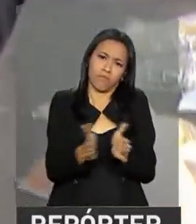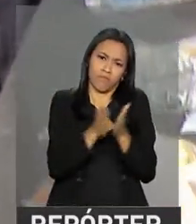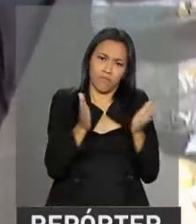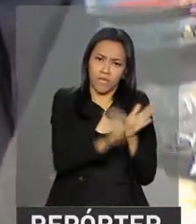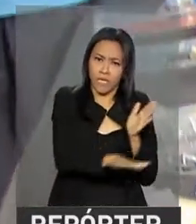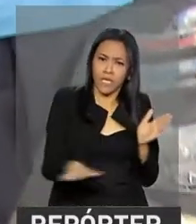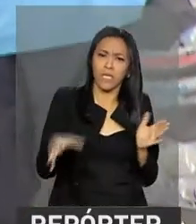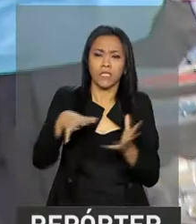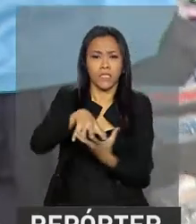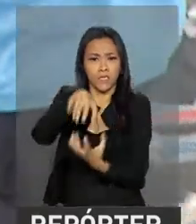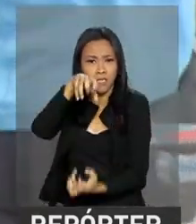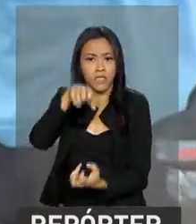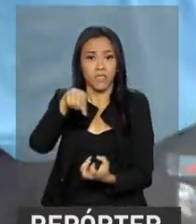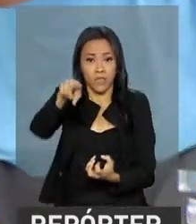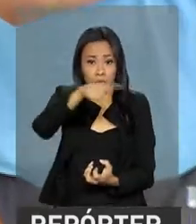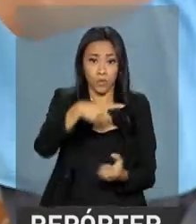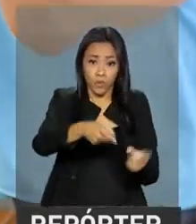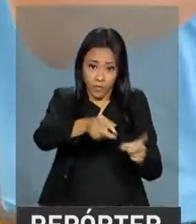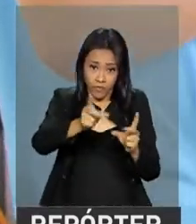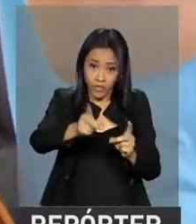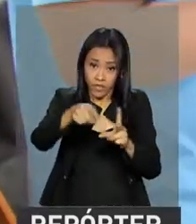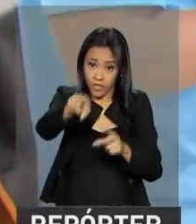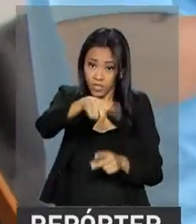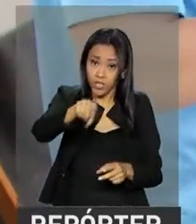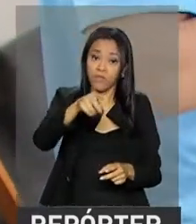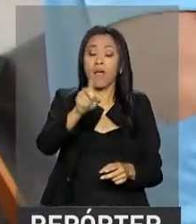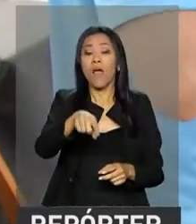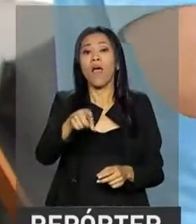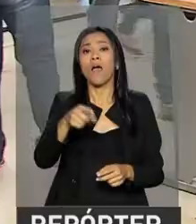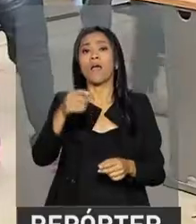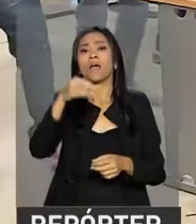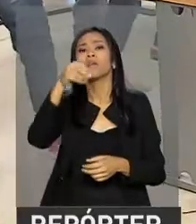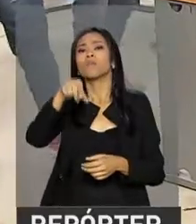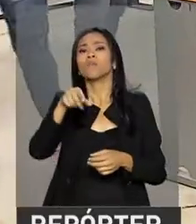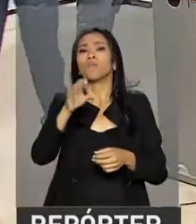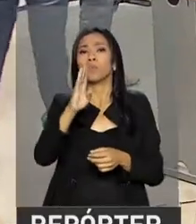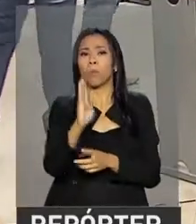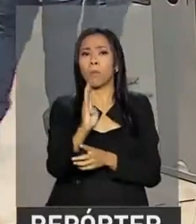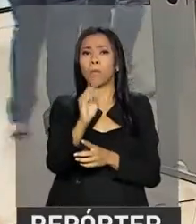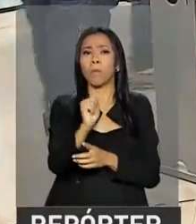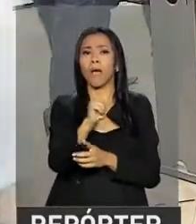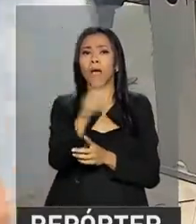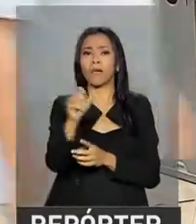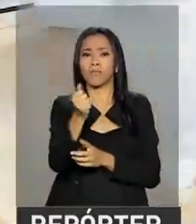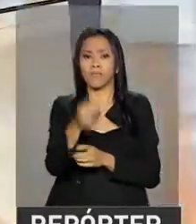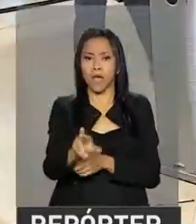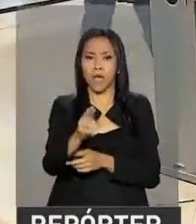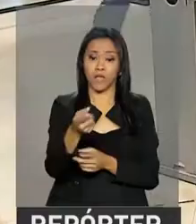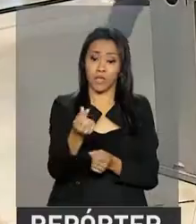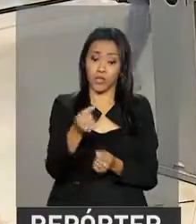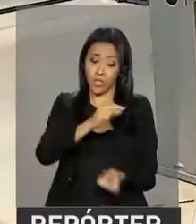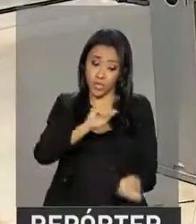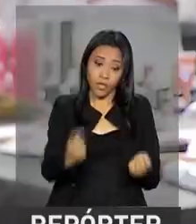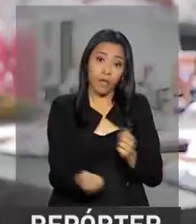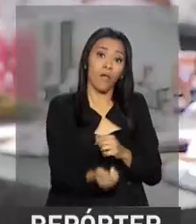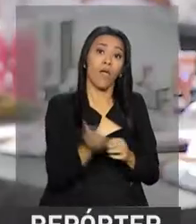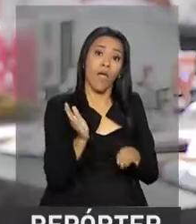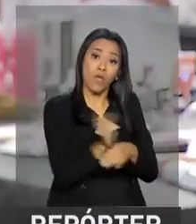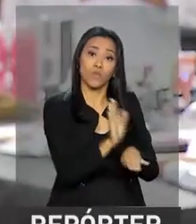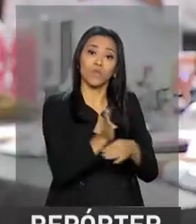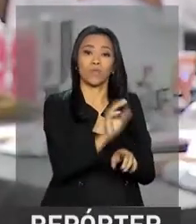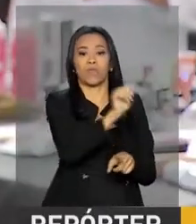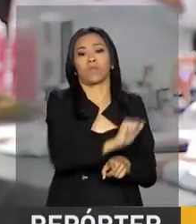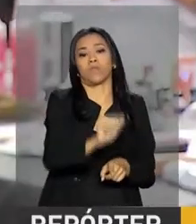crianças as mercadorias recebidas são vendidas em um bazar e o dinheiro é revertido na manutenção da casa o